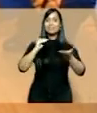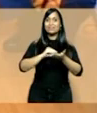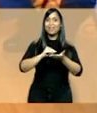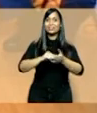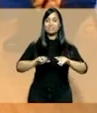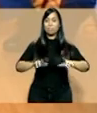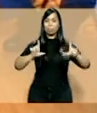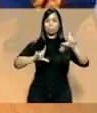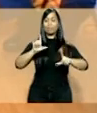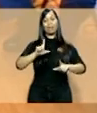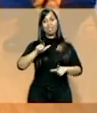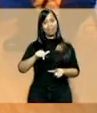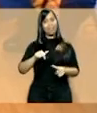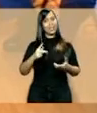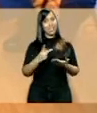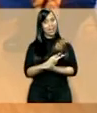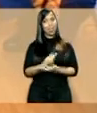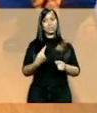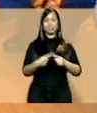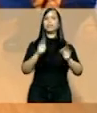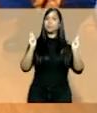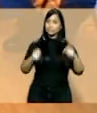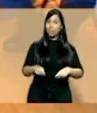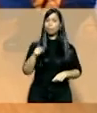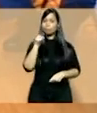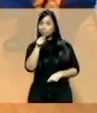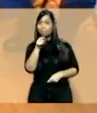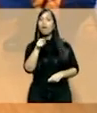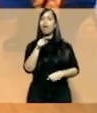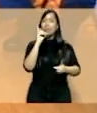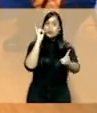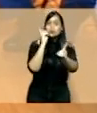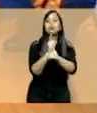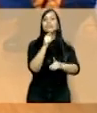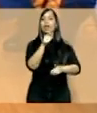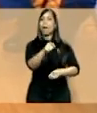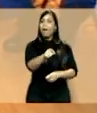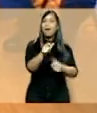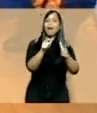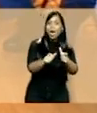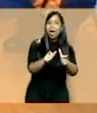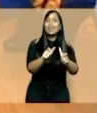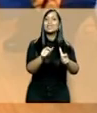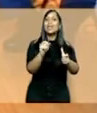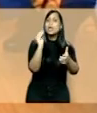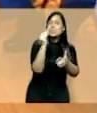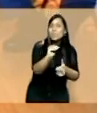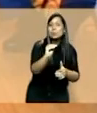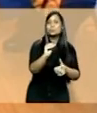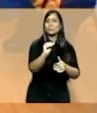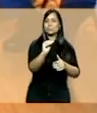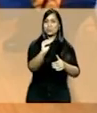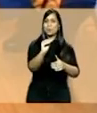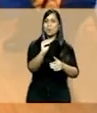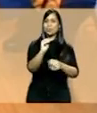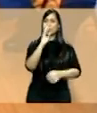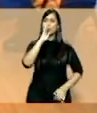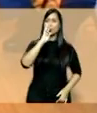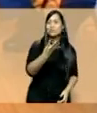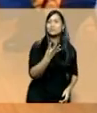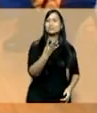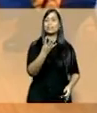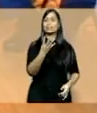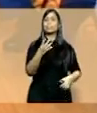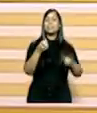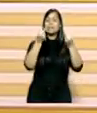que é falsa, porque dá para identificar assim de onde veio aquela agressão, quem postou aquela ofensa, e ela